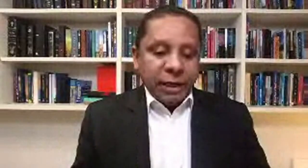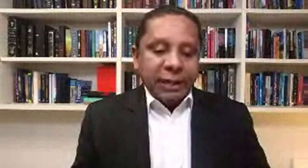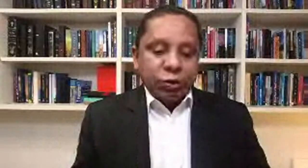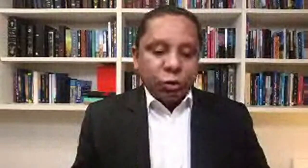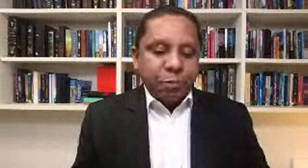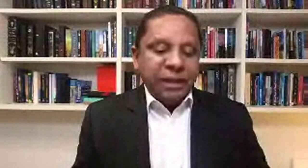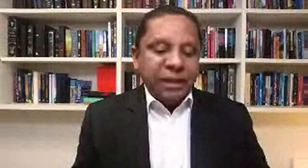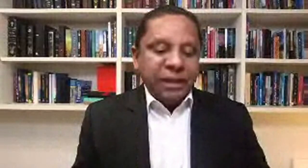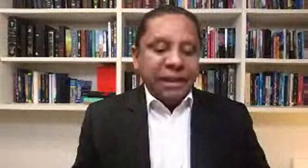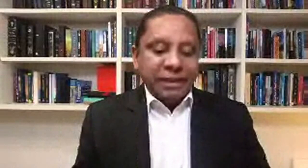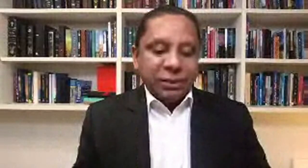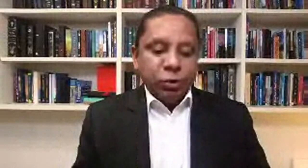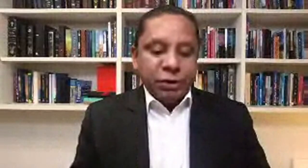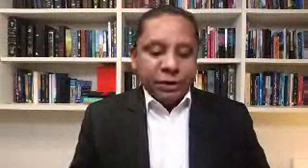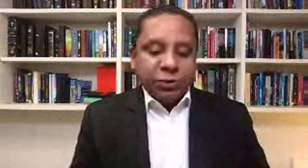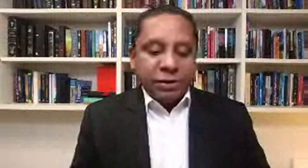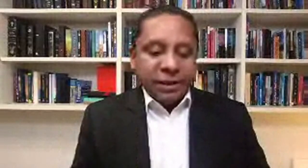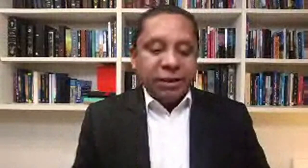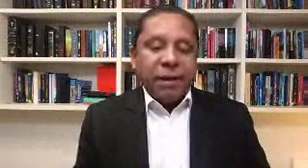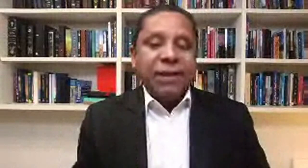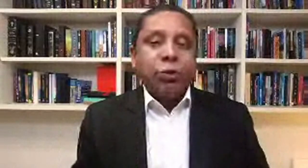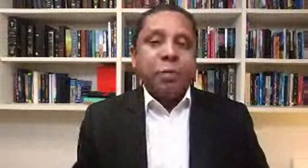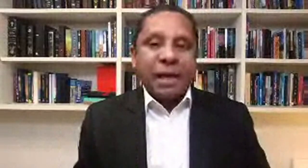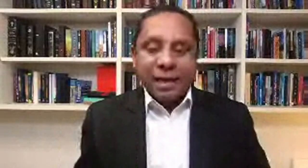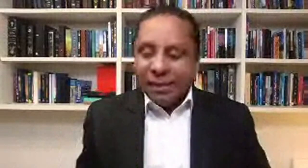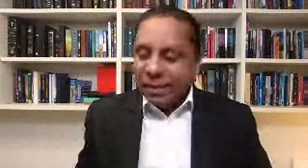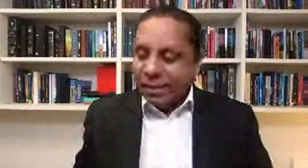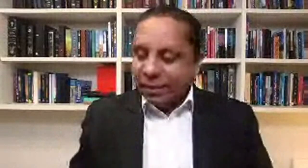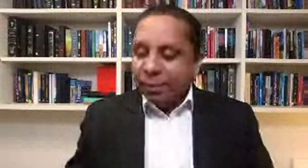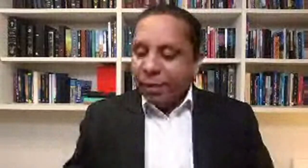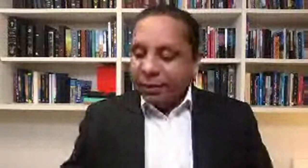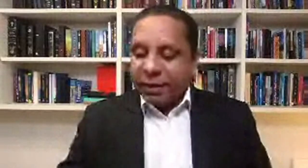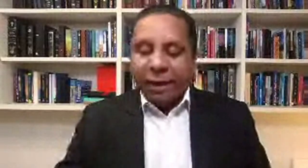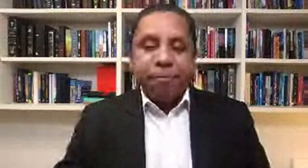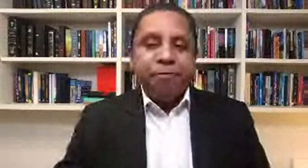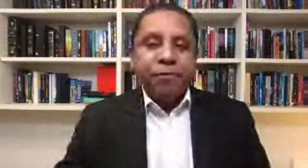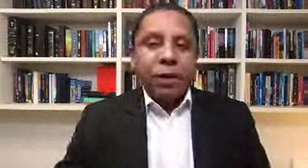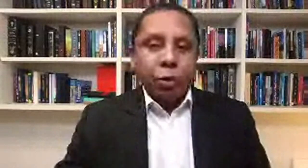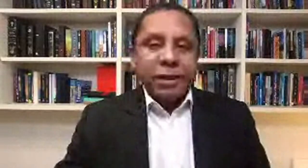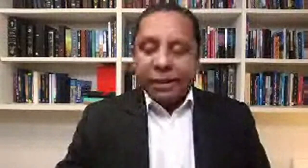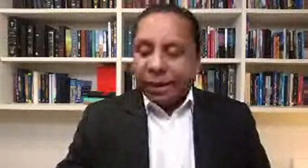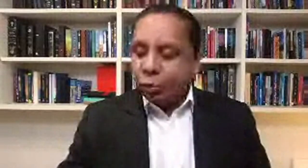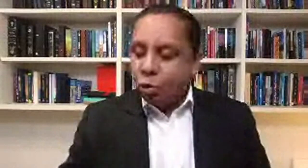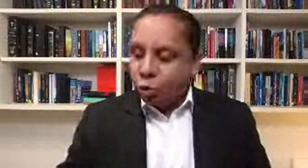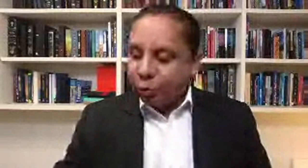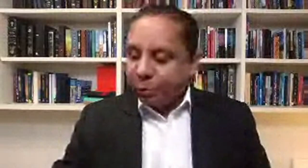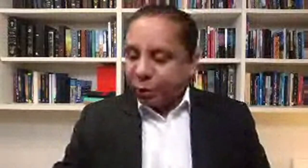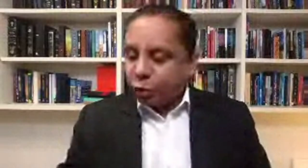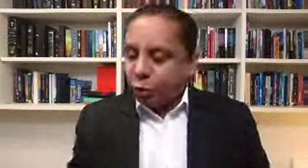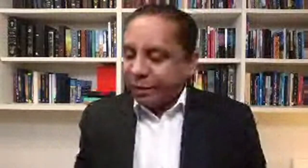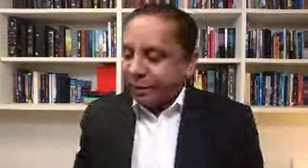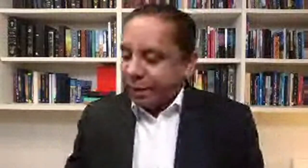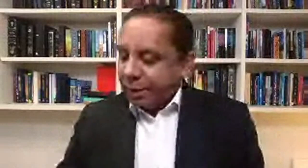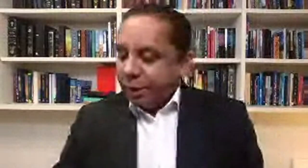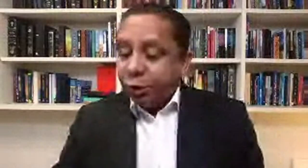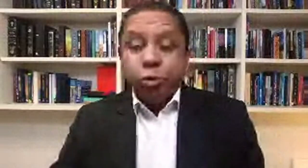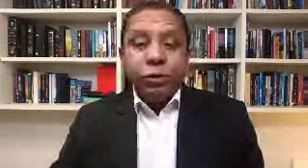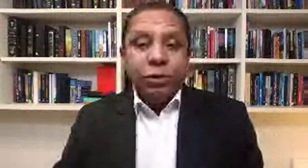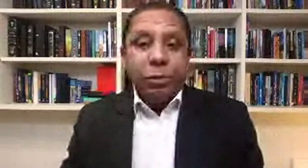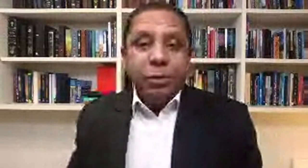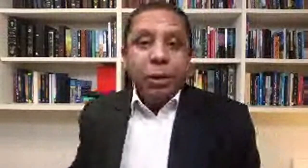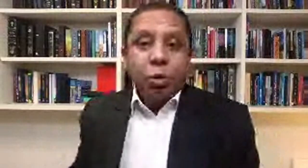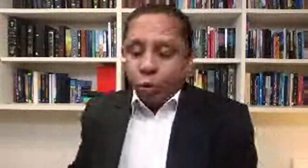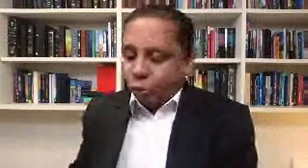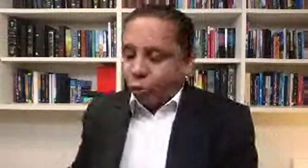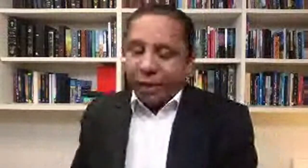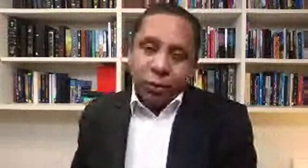Pastor Gledson Pires, do distrito de Santa Maria, no Pará, também está conectado com um grupo de pessoas